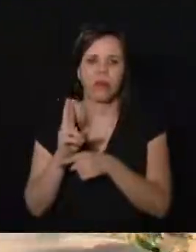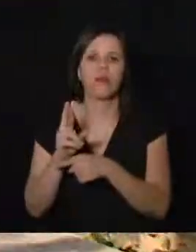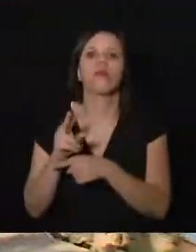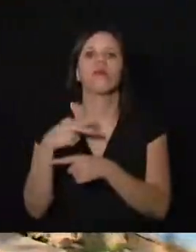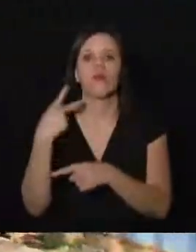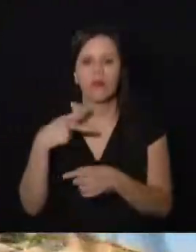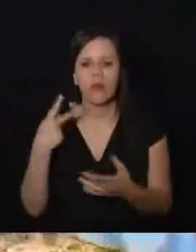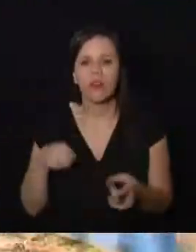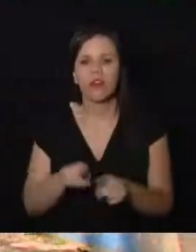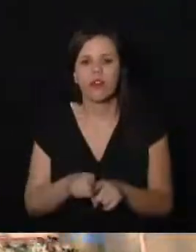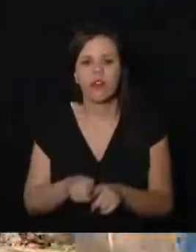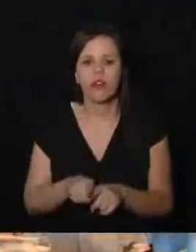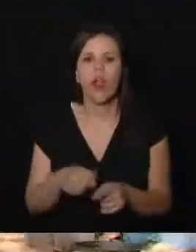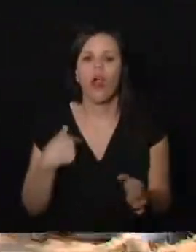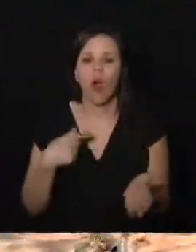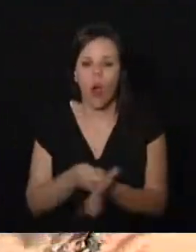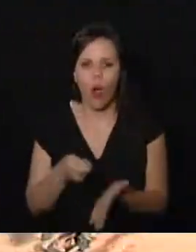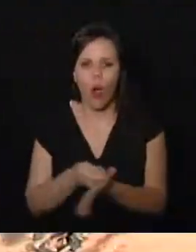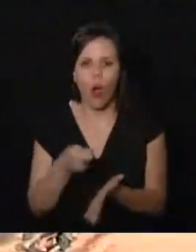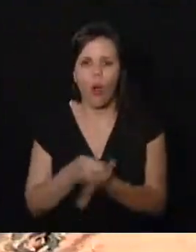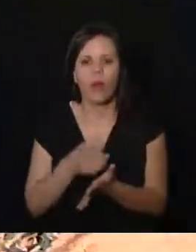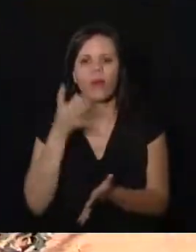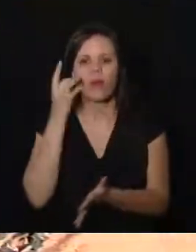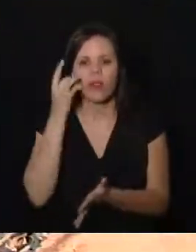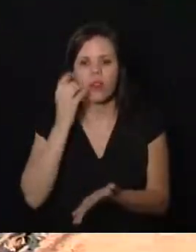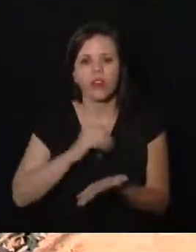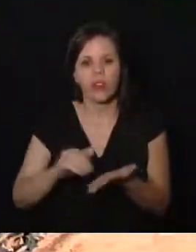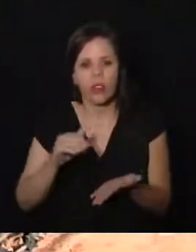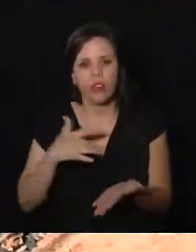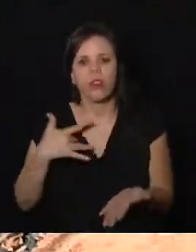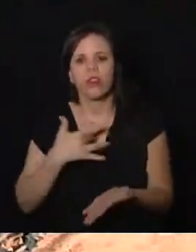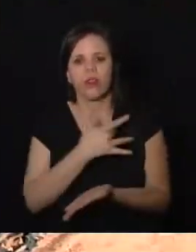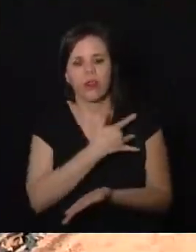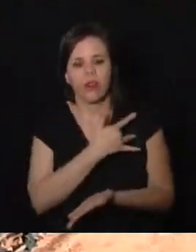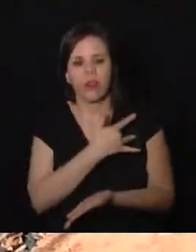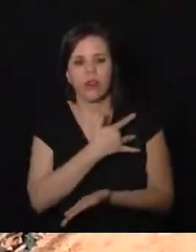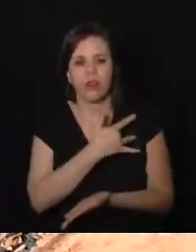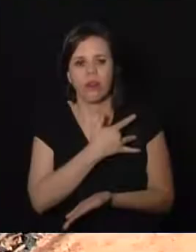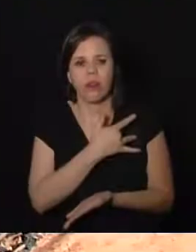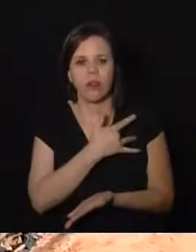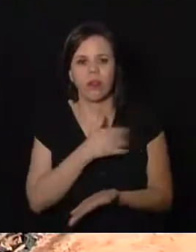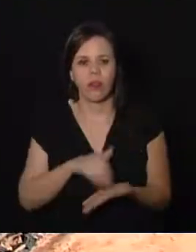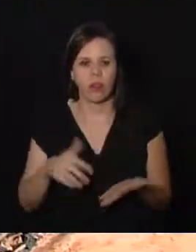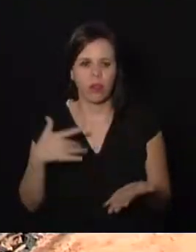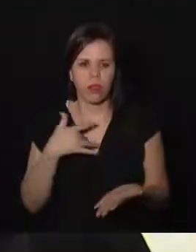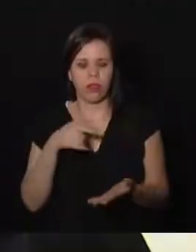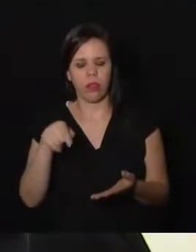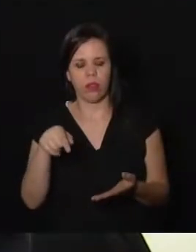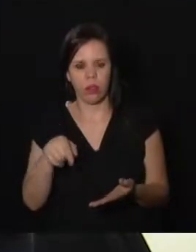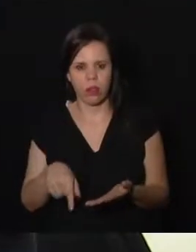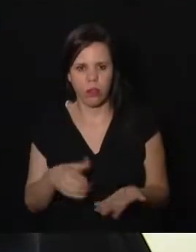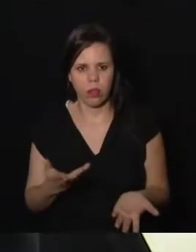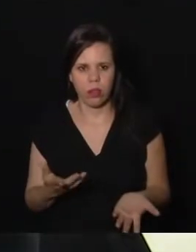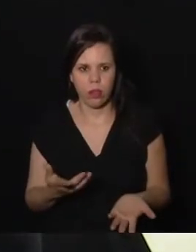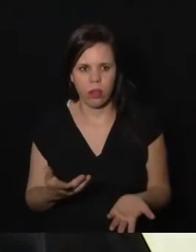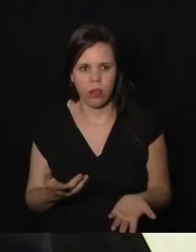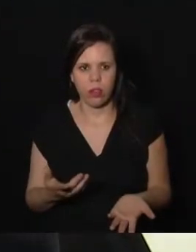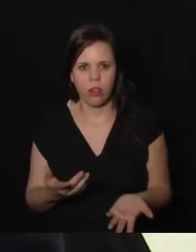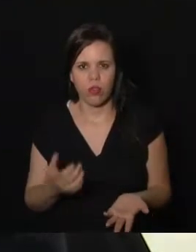grande, eu estou cobrando pessoalmente do secretário, estou cobrando da Secretaria de Saúde do Distrito Sul para